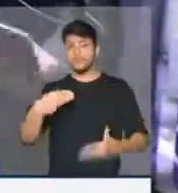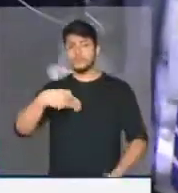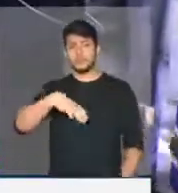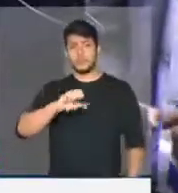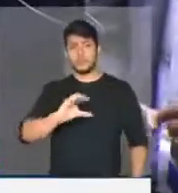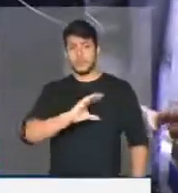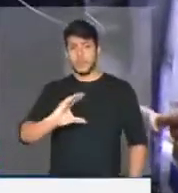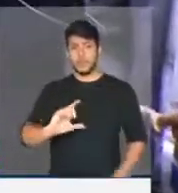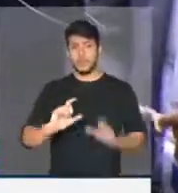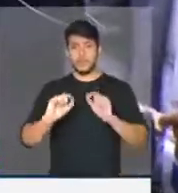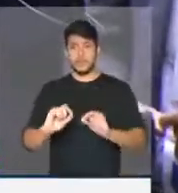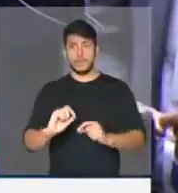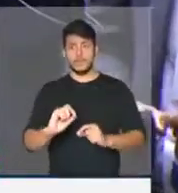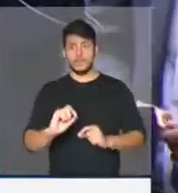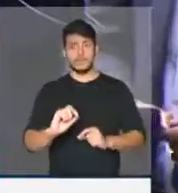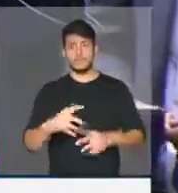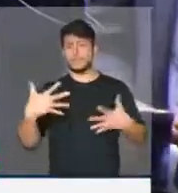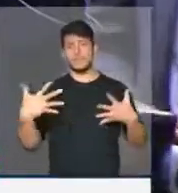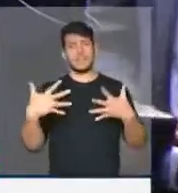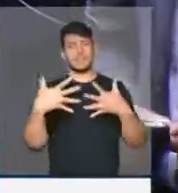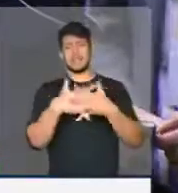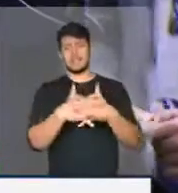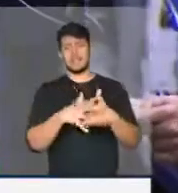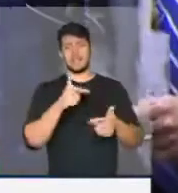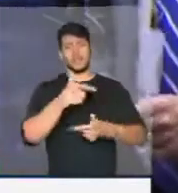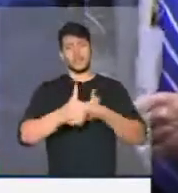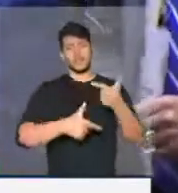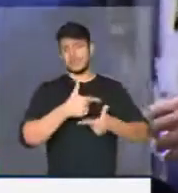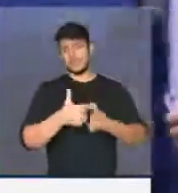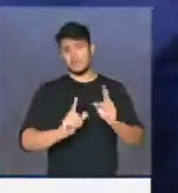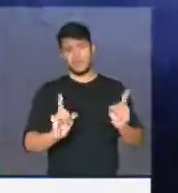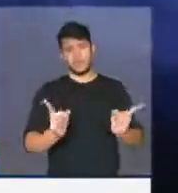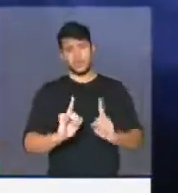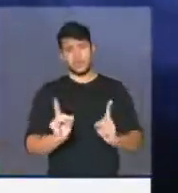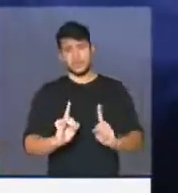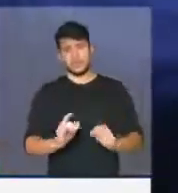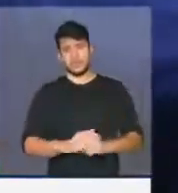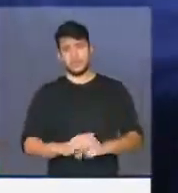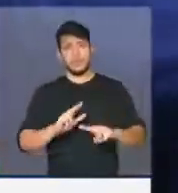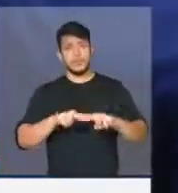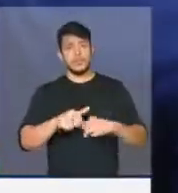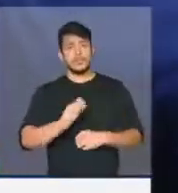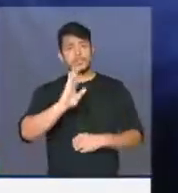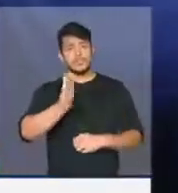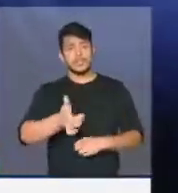atividades acadêmicas. A LOA foi sancionada no dia 20 de janeiro, na